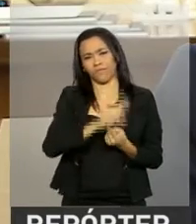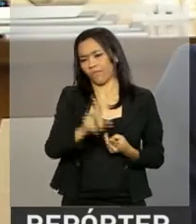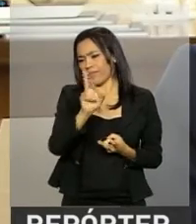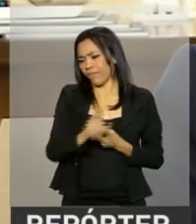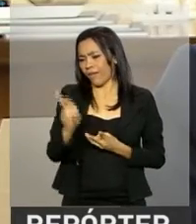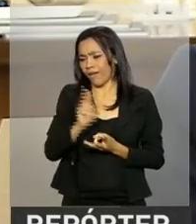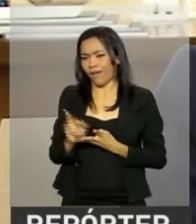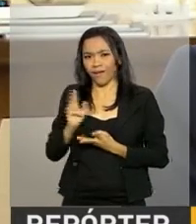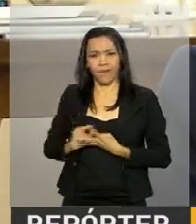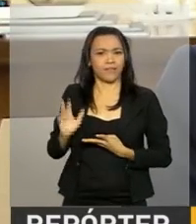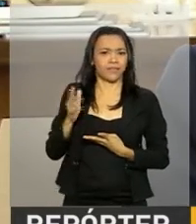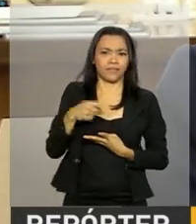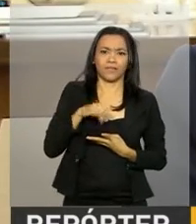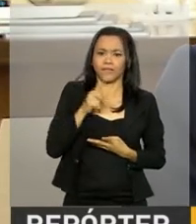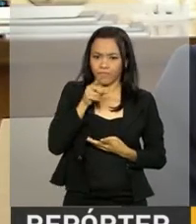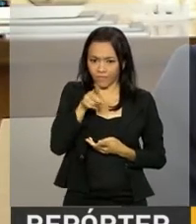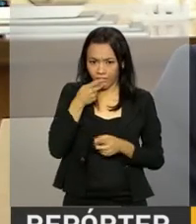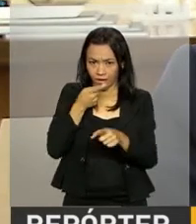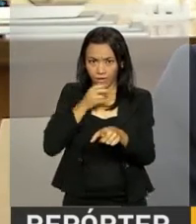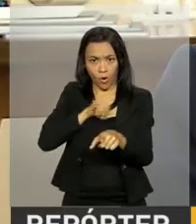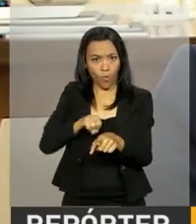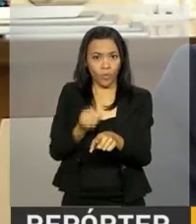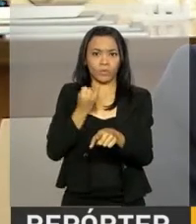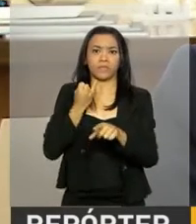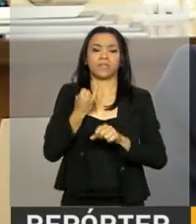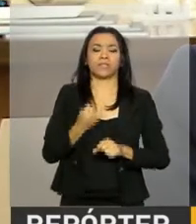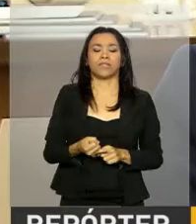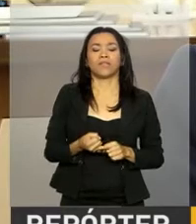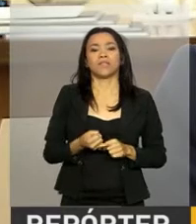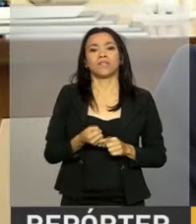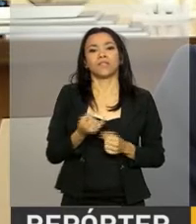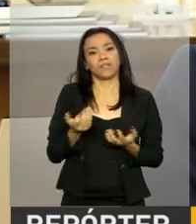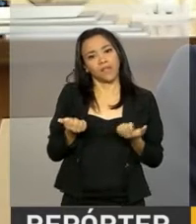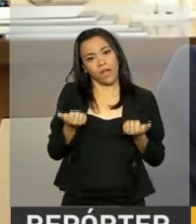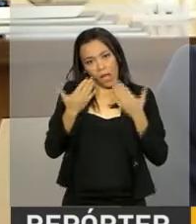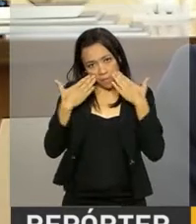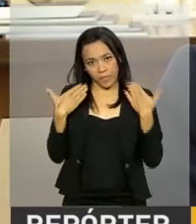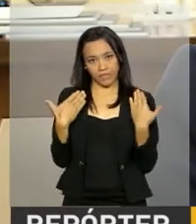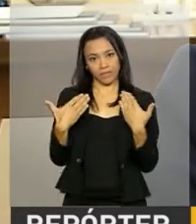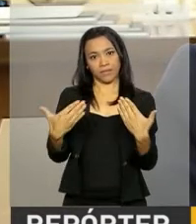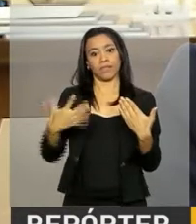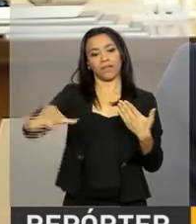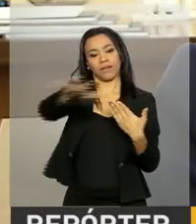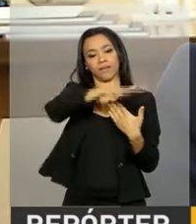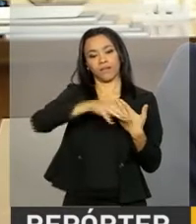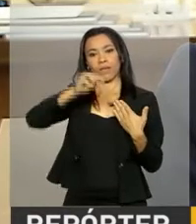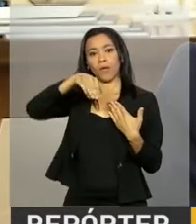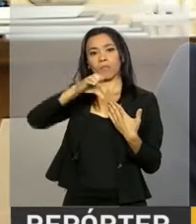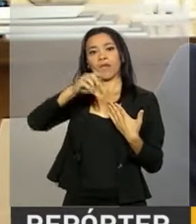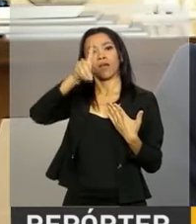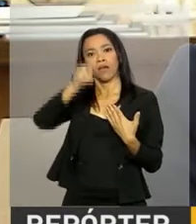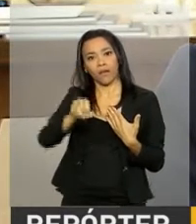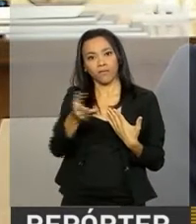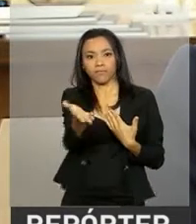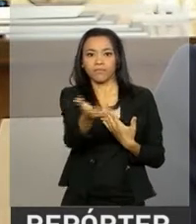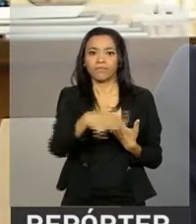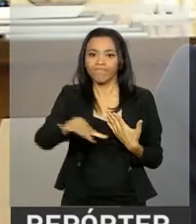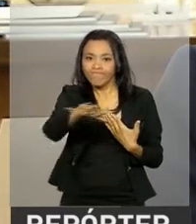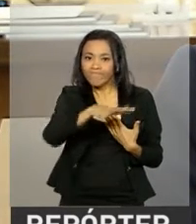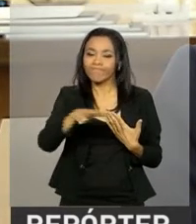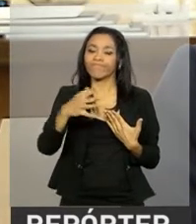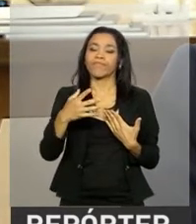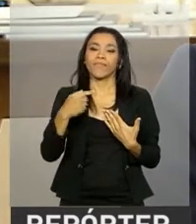série de oportunidades que está sendo colocada ao mercado e vou demonstrar que essas